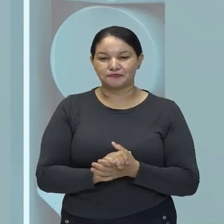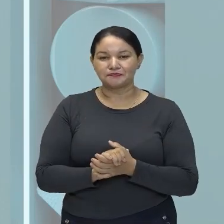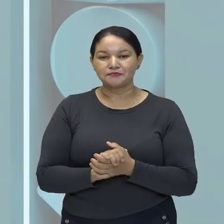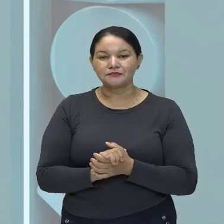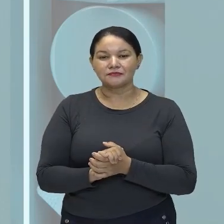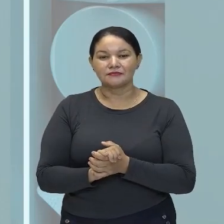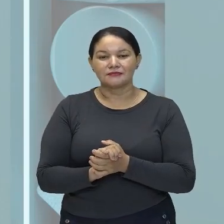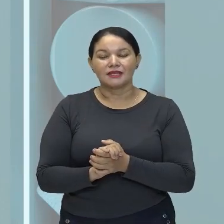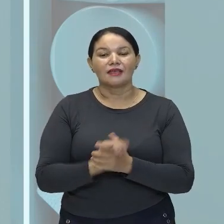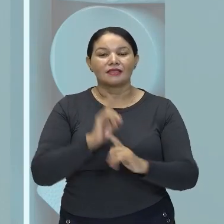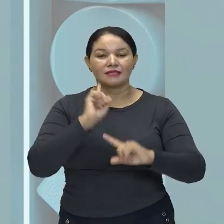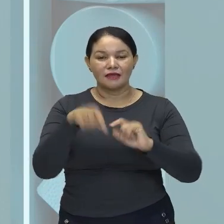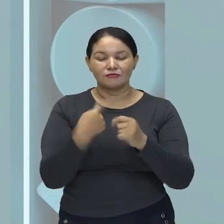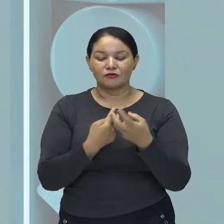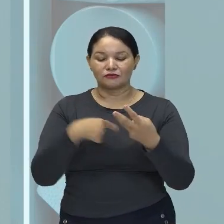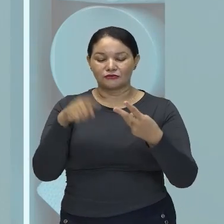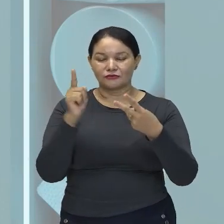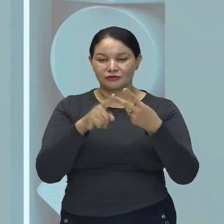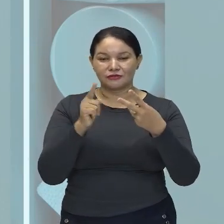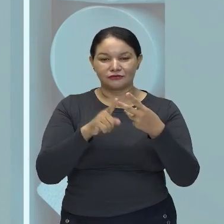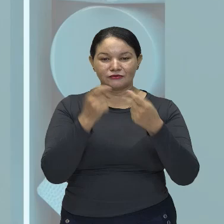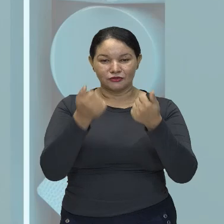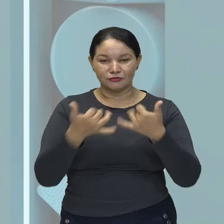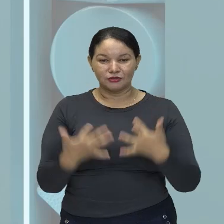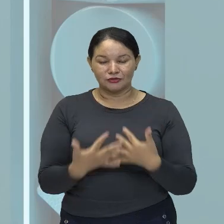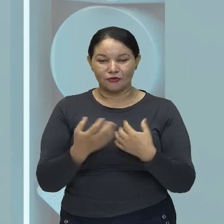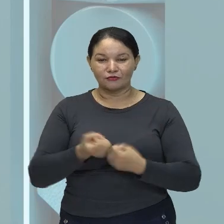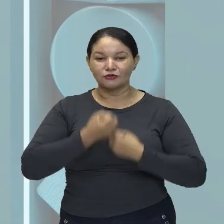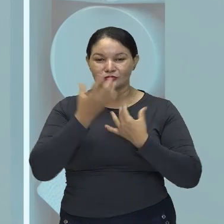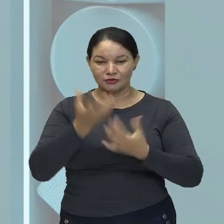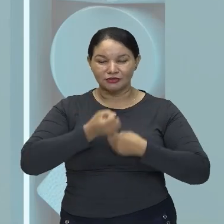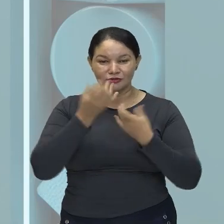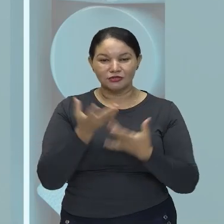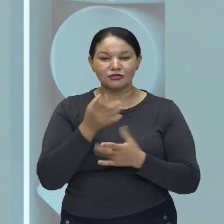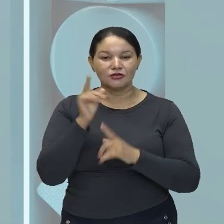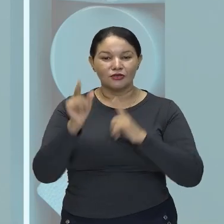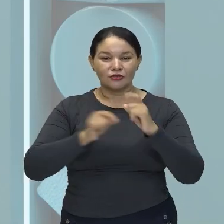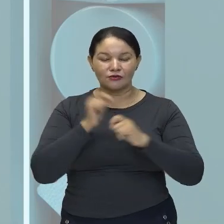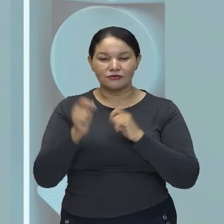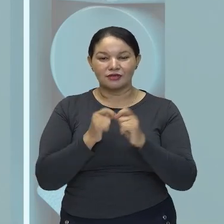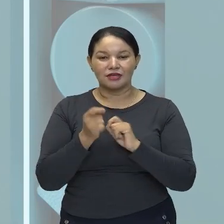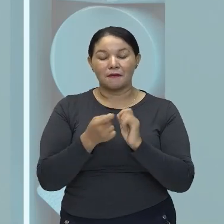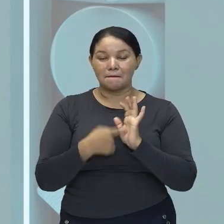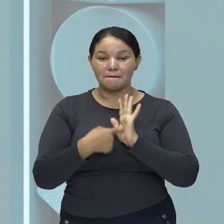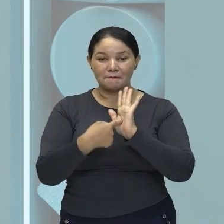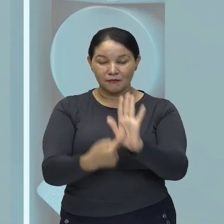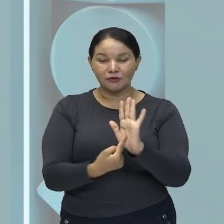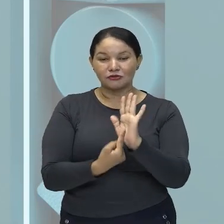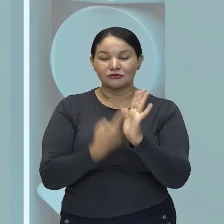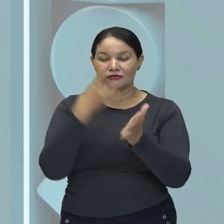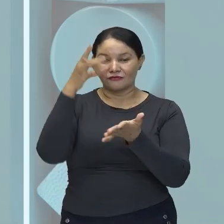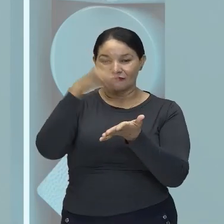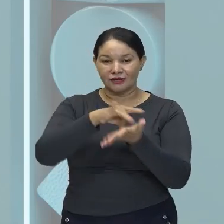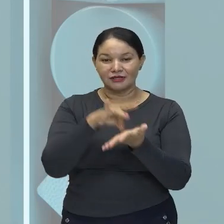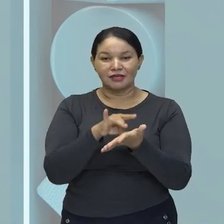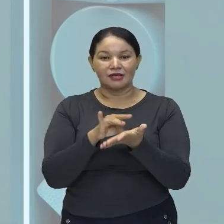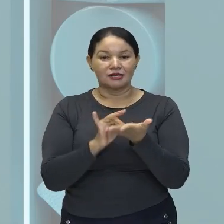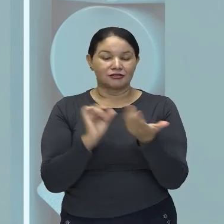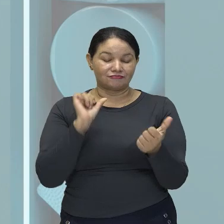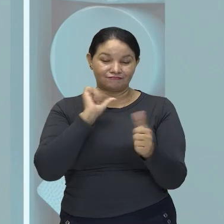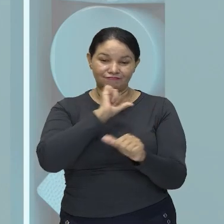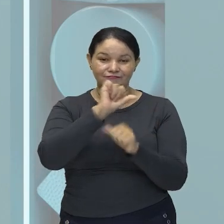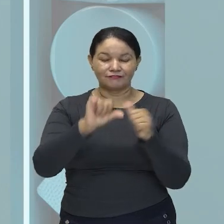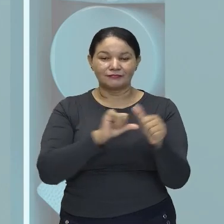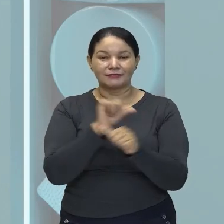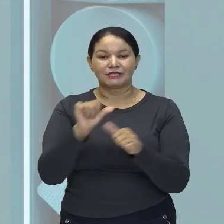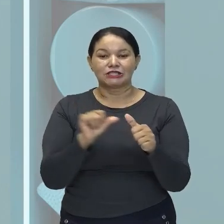vimos o expressionismo e percebo que o expressionismo vai trazer uma realidade deformada, surge como